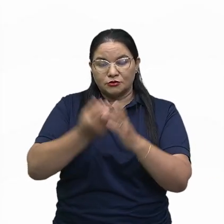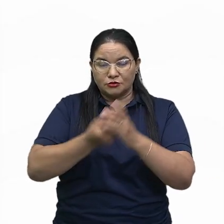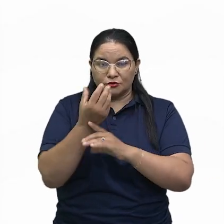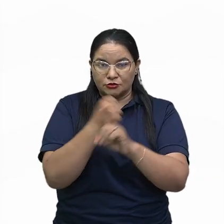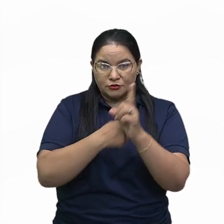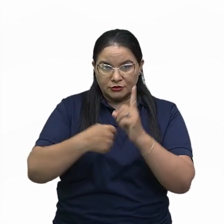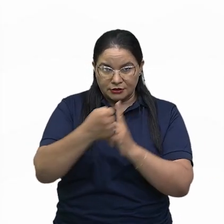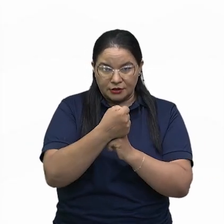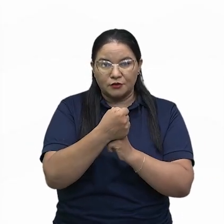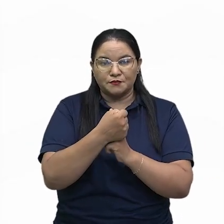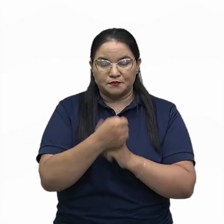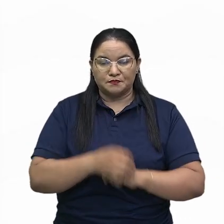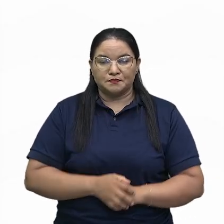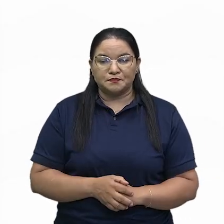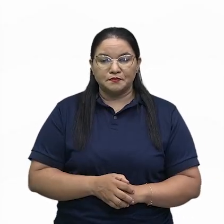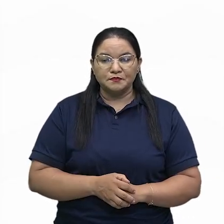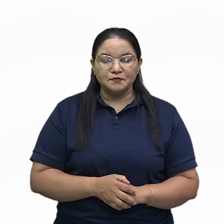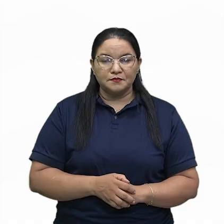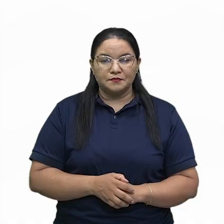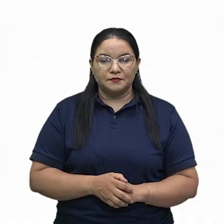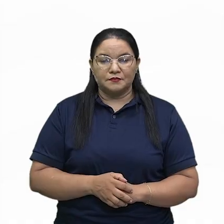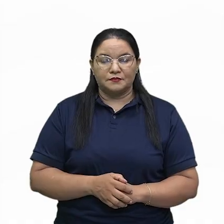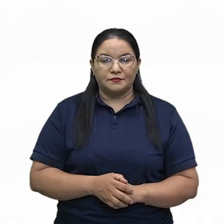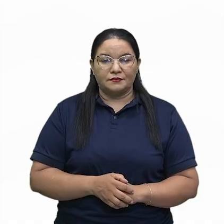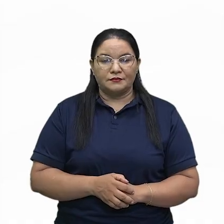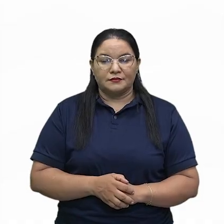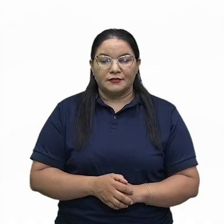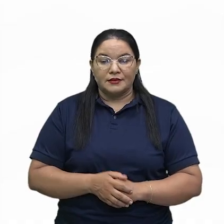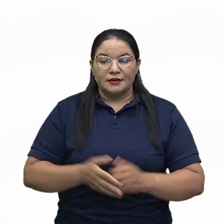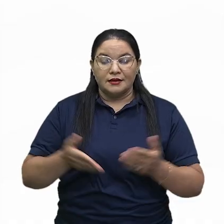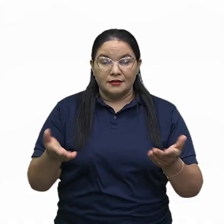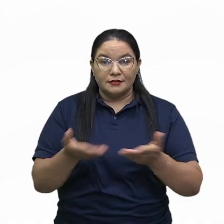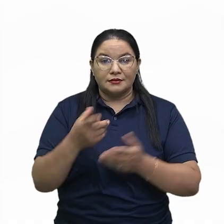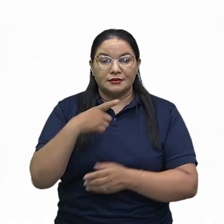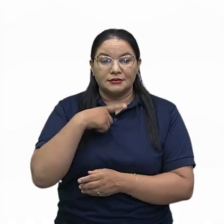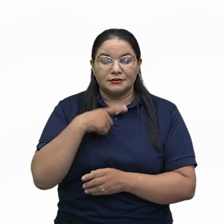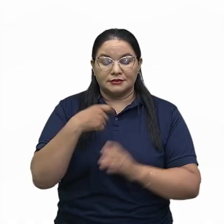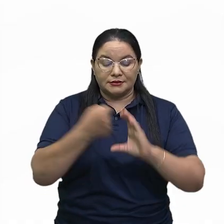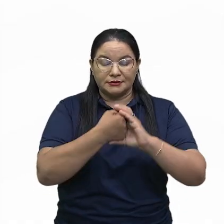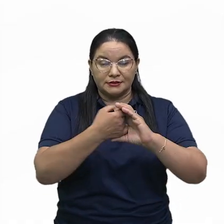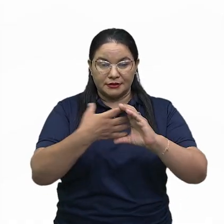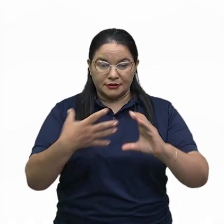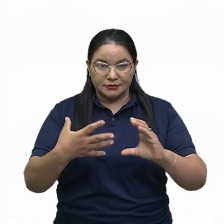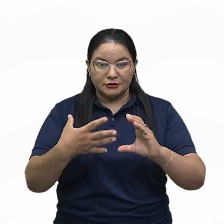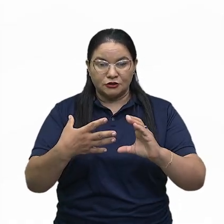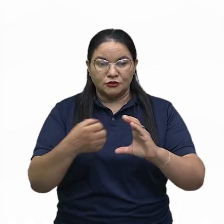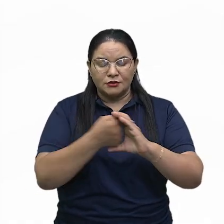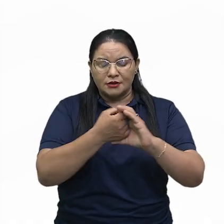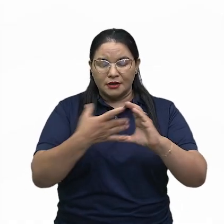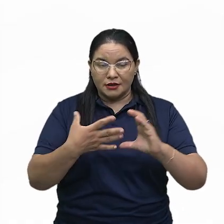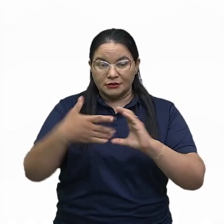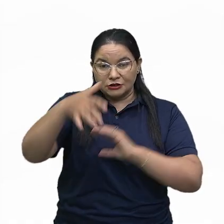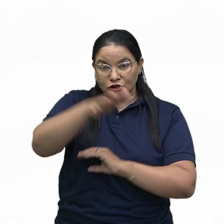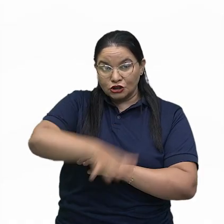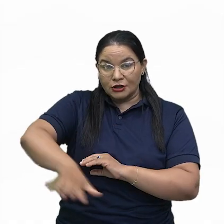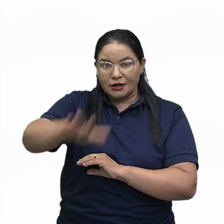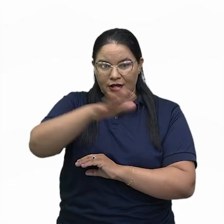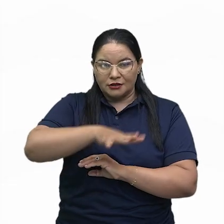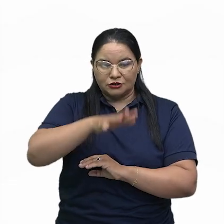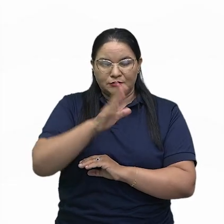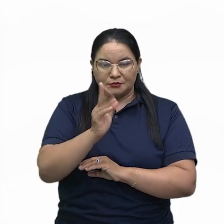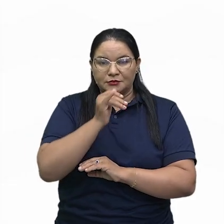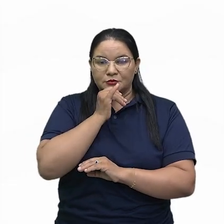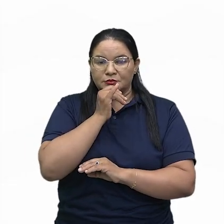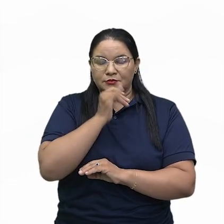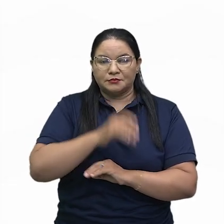de uma sociedade, tá certo? E aqui eu tenho as características, né, mais gerais desses setores